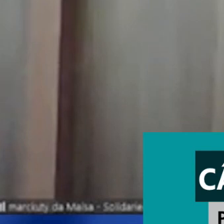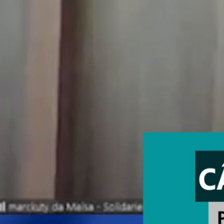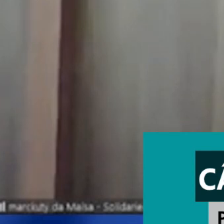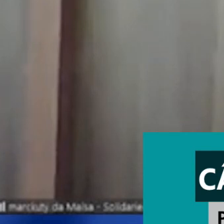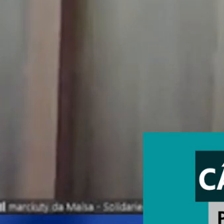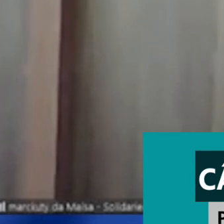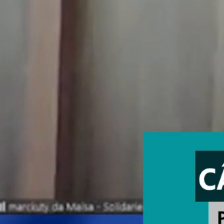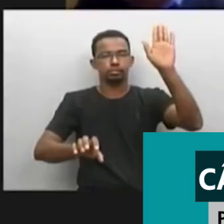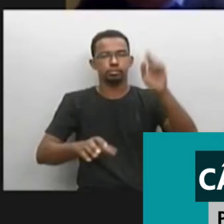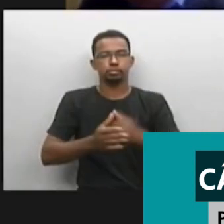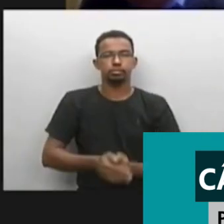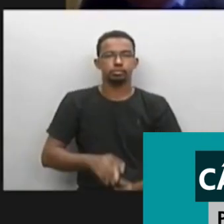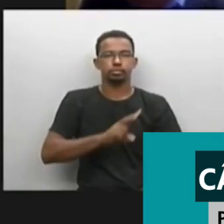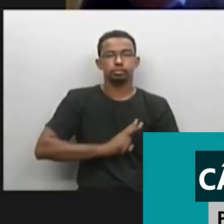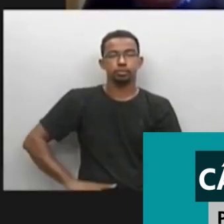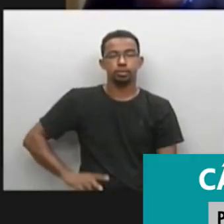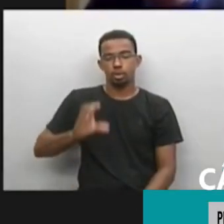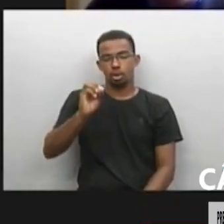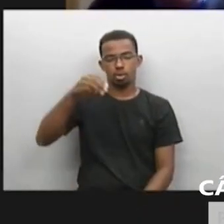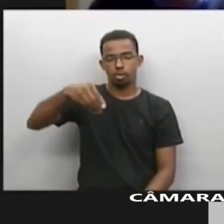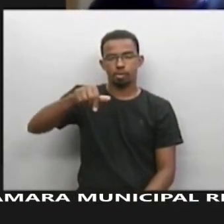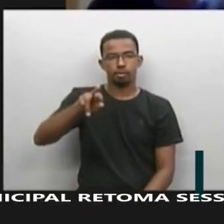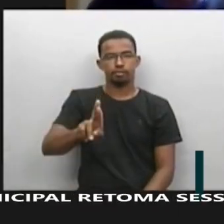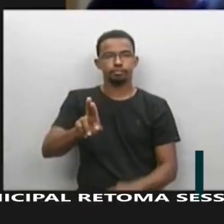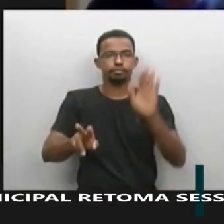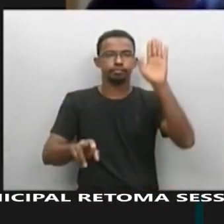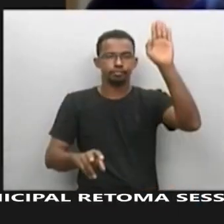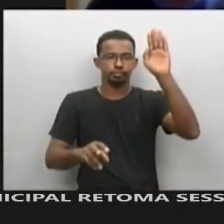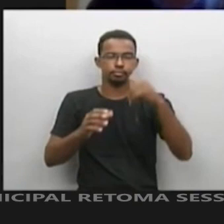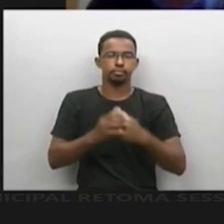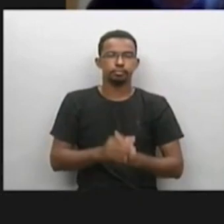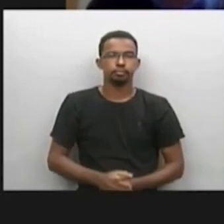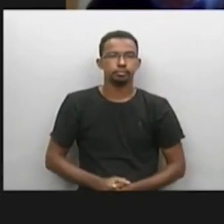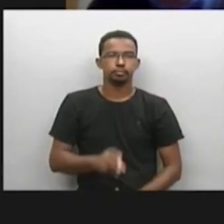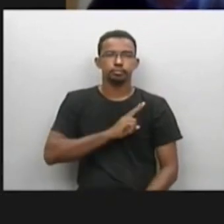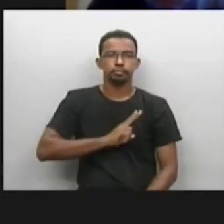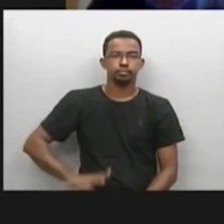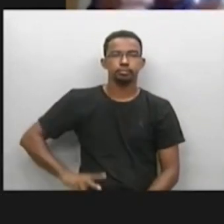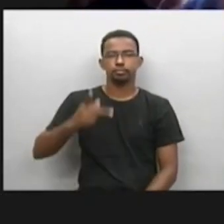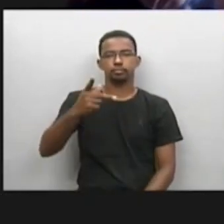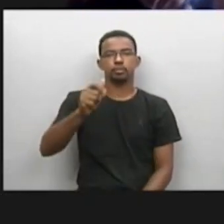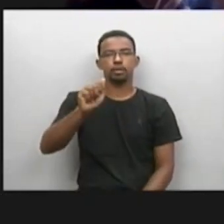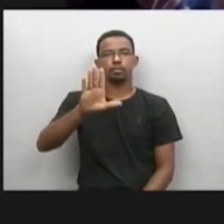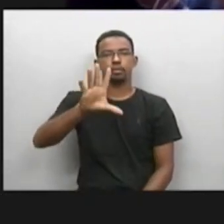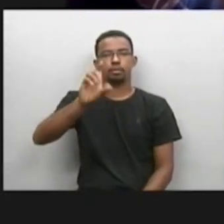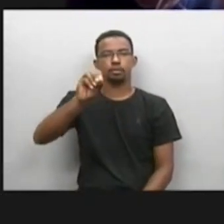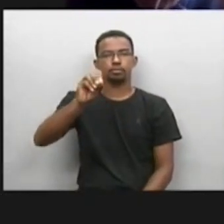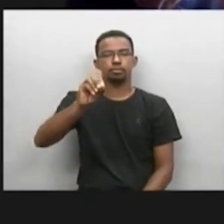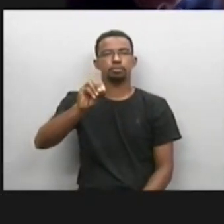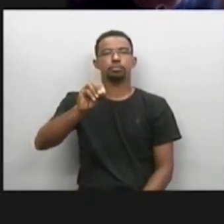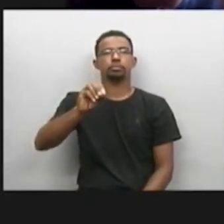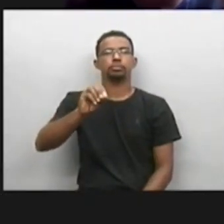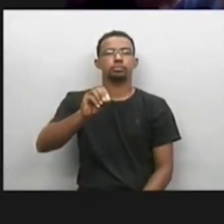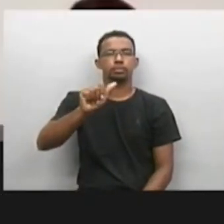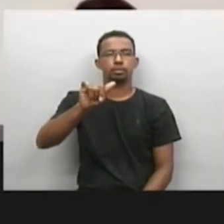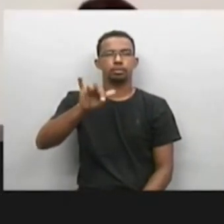setores deverão informar à presidência da Câmara de Monsoró, eventual apresentação de sintomas ou diagnóstico da Covid